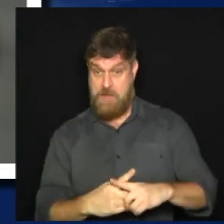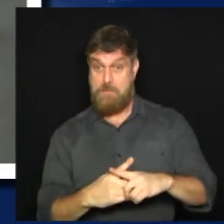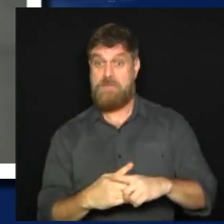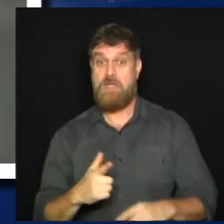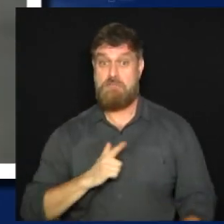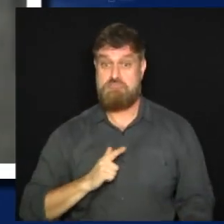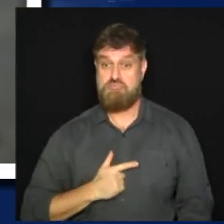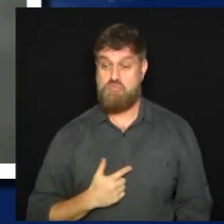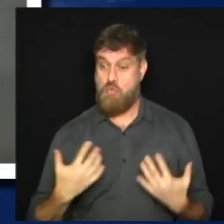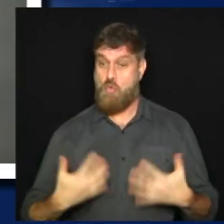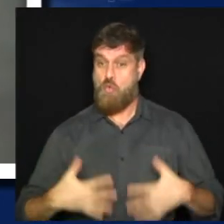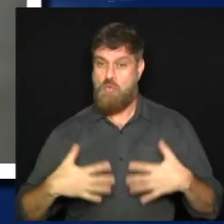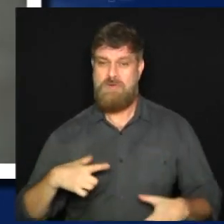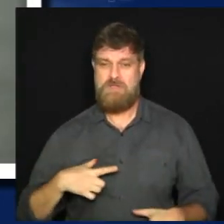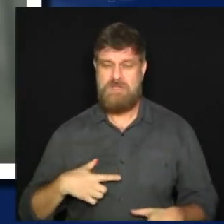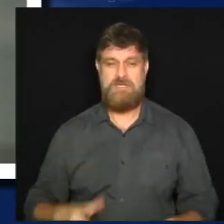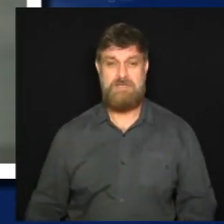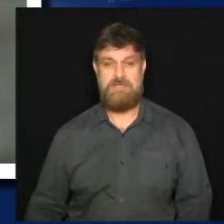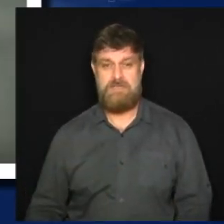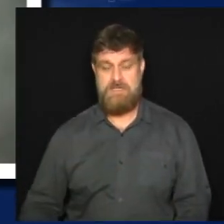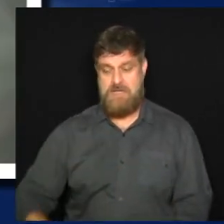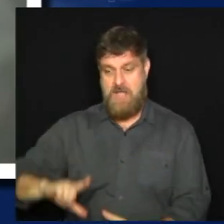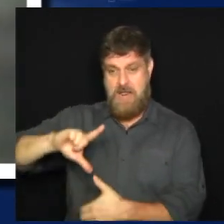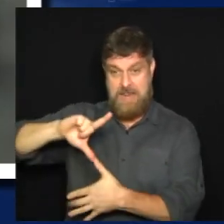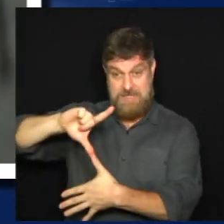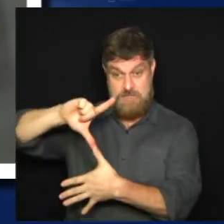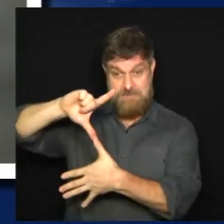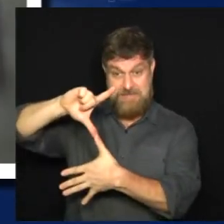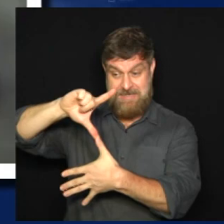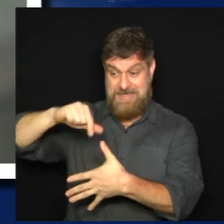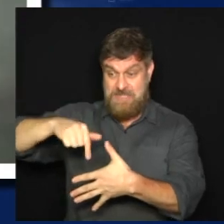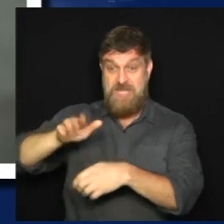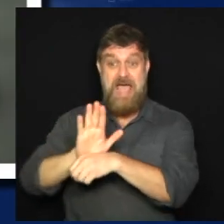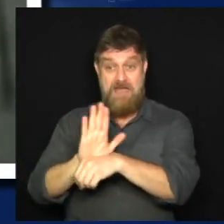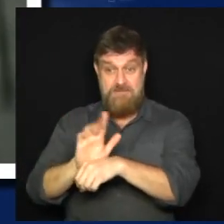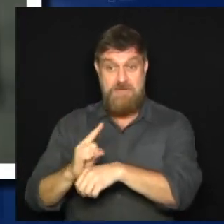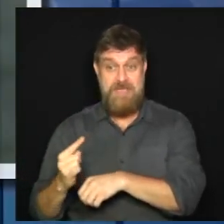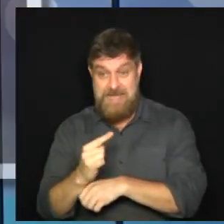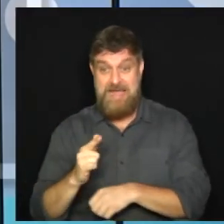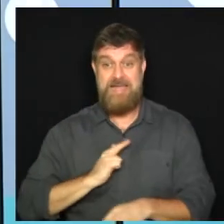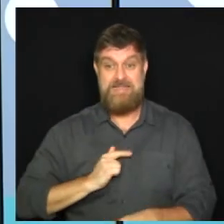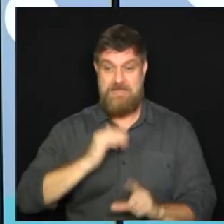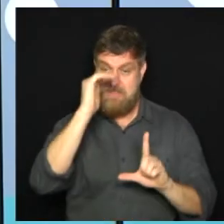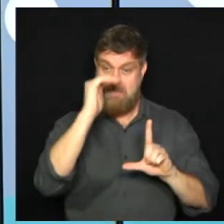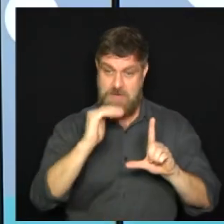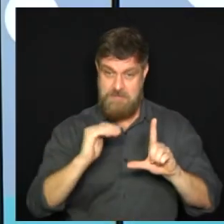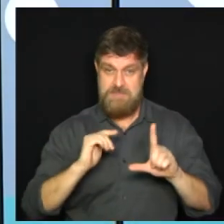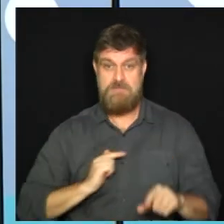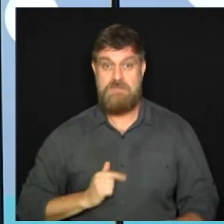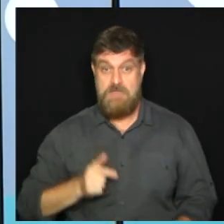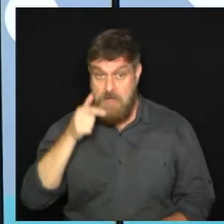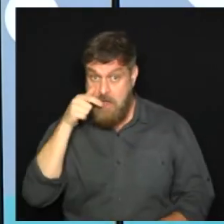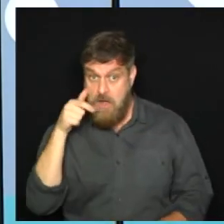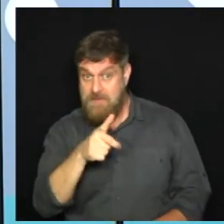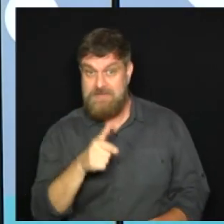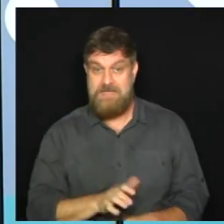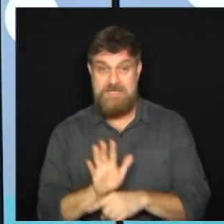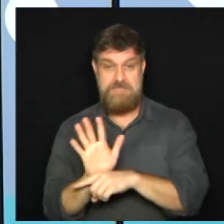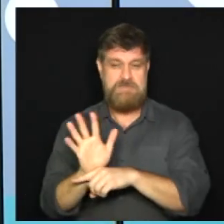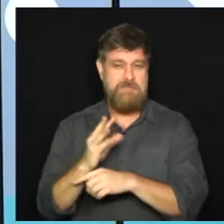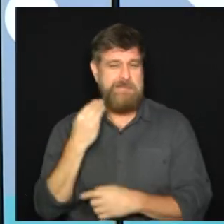filme Desvio é um curta-metragem realizado no projeto de cinema do Instituto de Artes da Unicamp. Ele será o primeiro